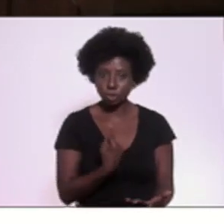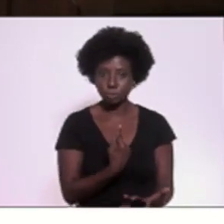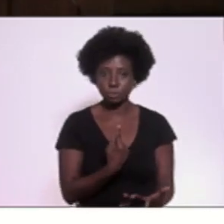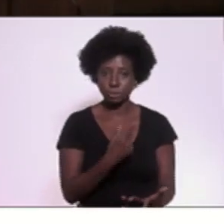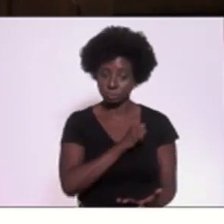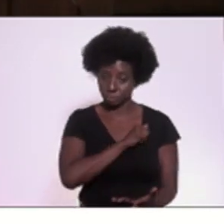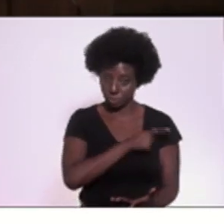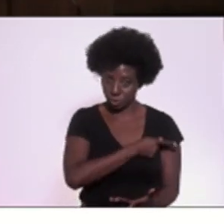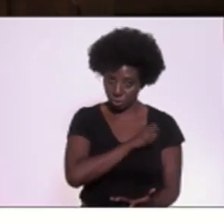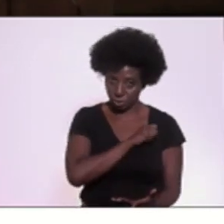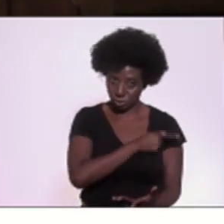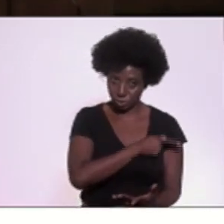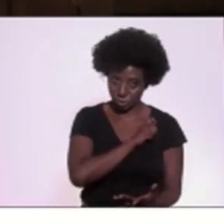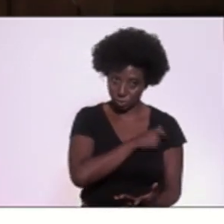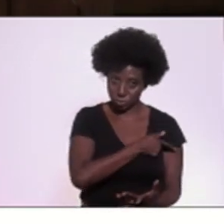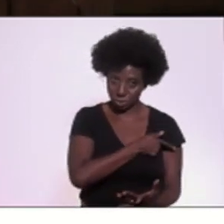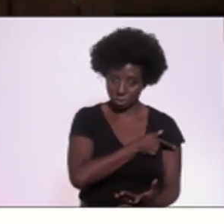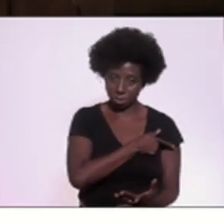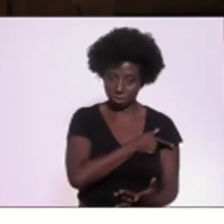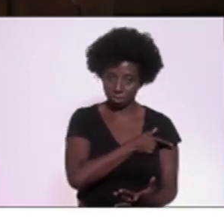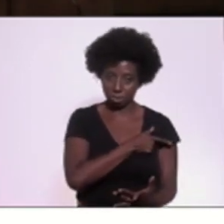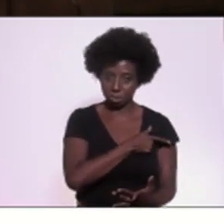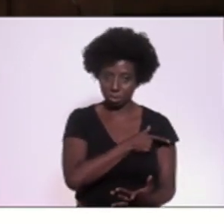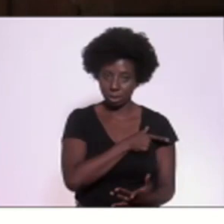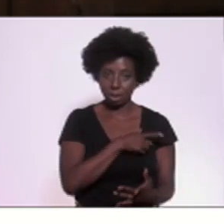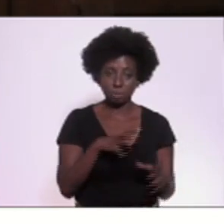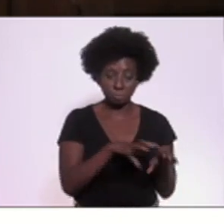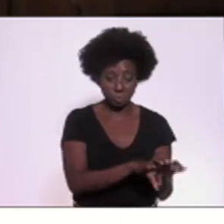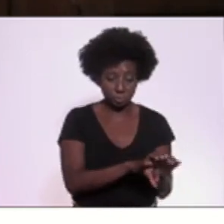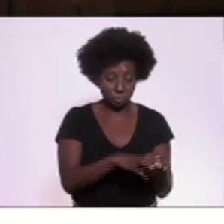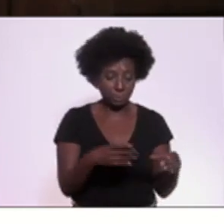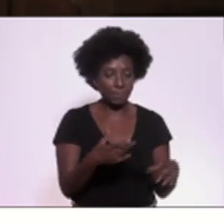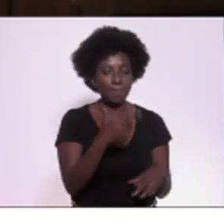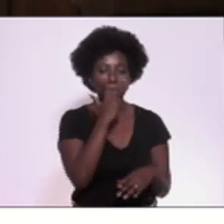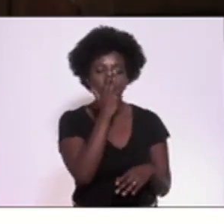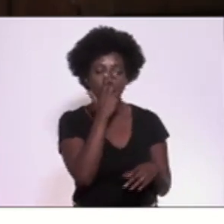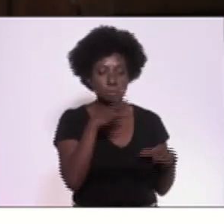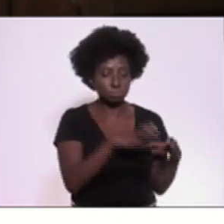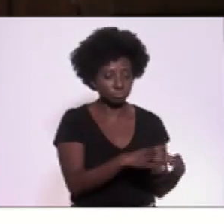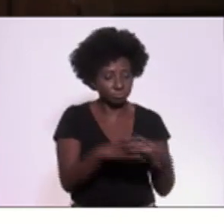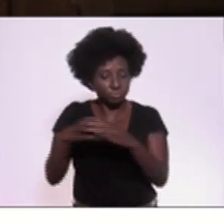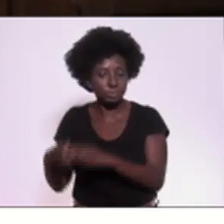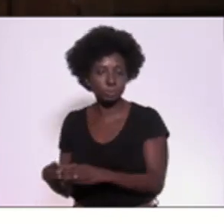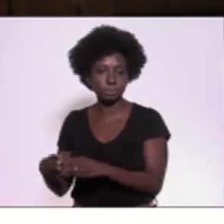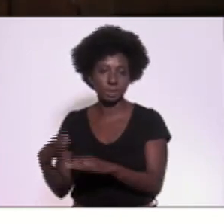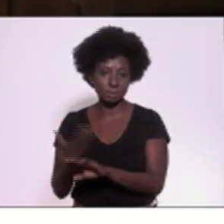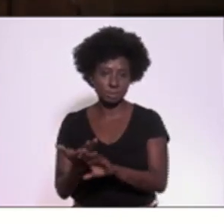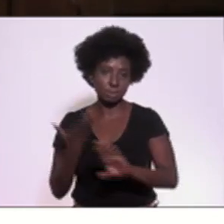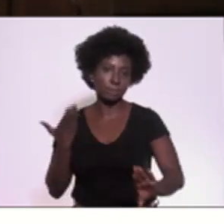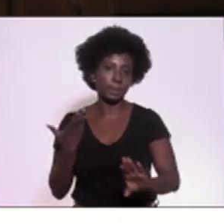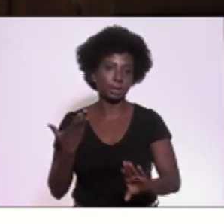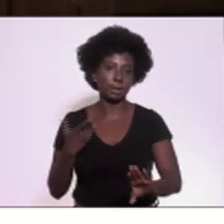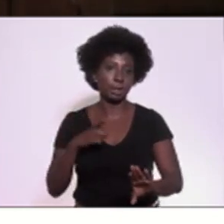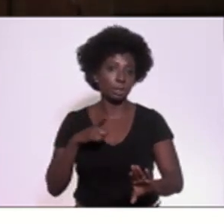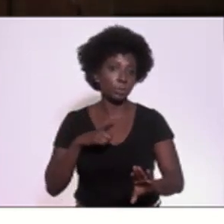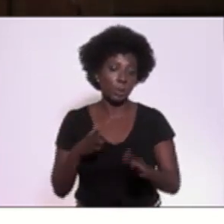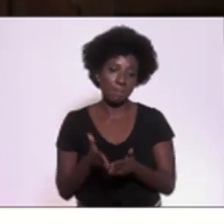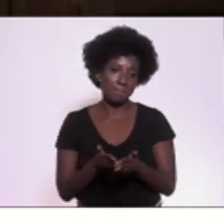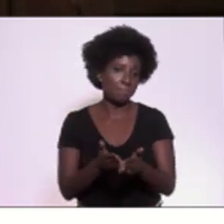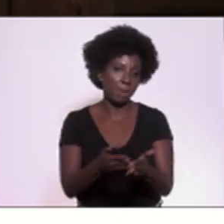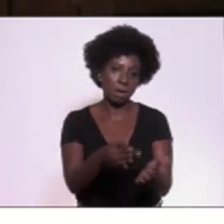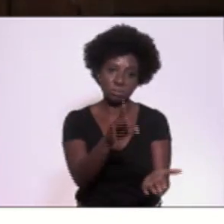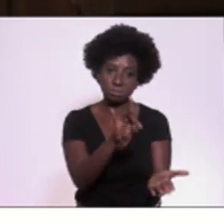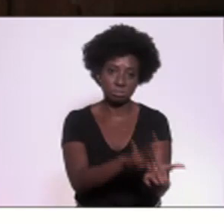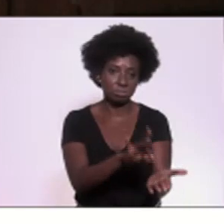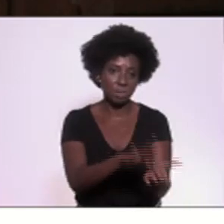isolados como região metropolitana. Você não tem uma linha de metrô, não tem uma linha de trem, não tem uma linha de barcas. Até quando? Então,